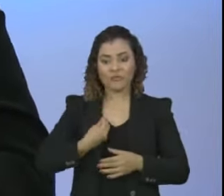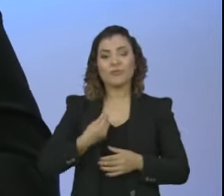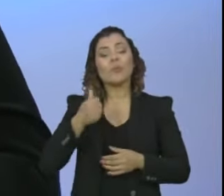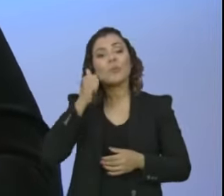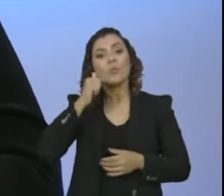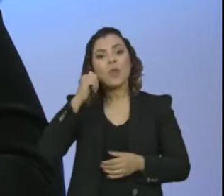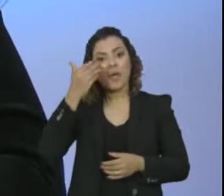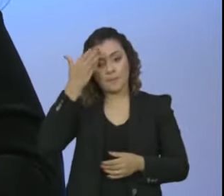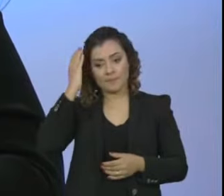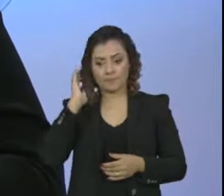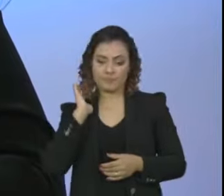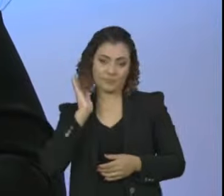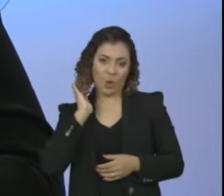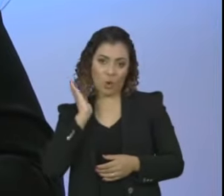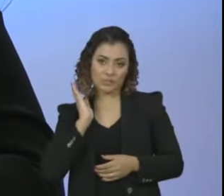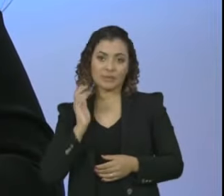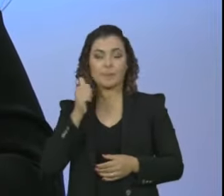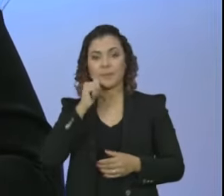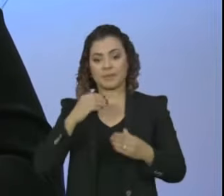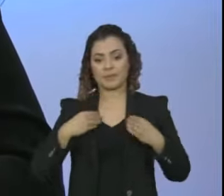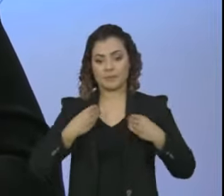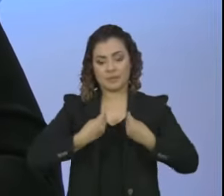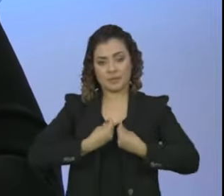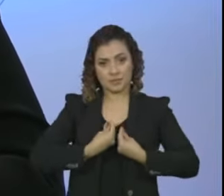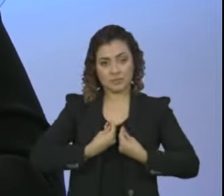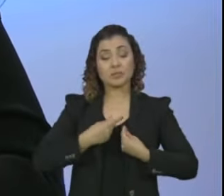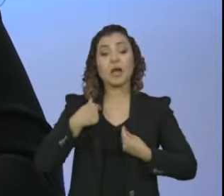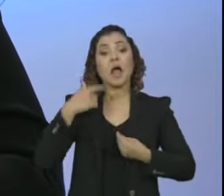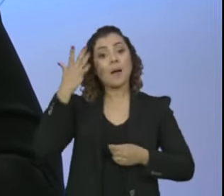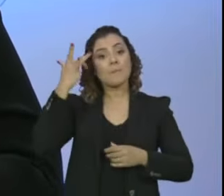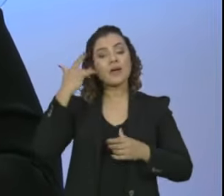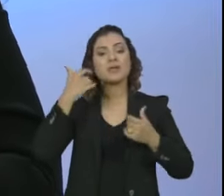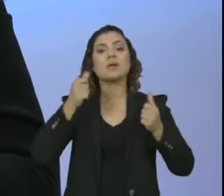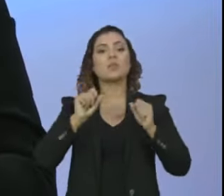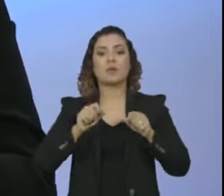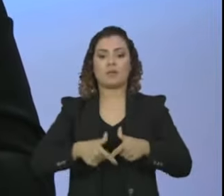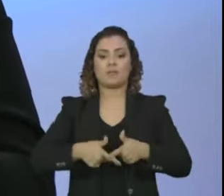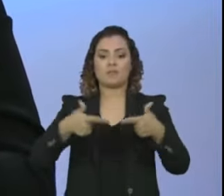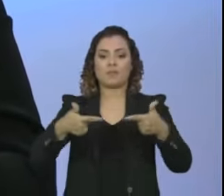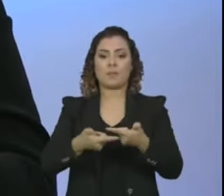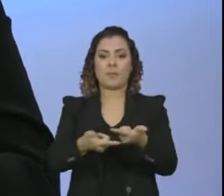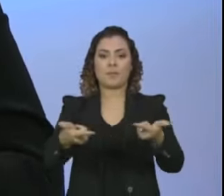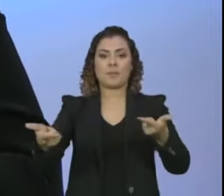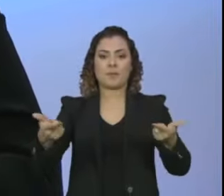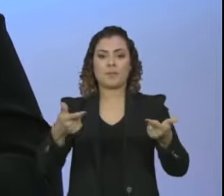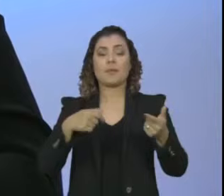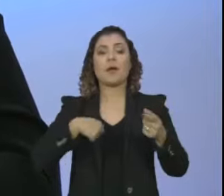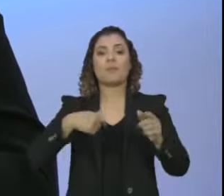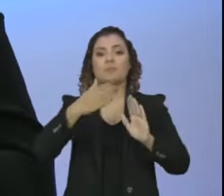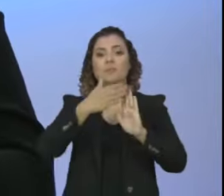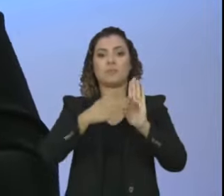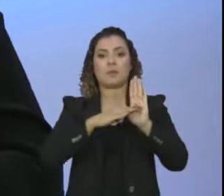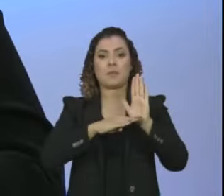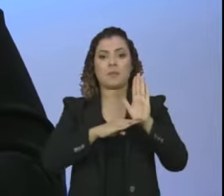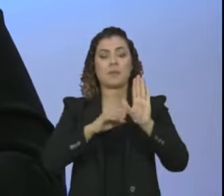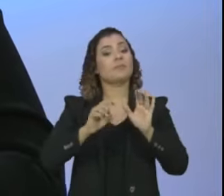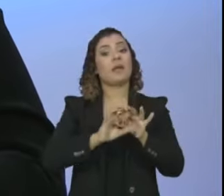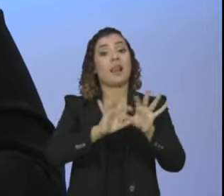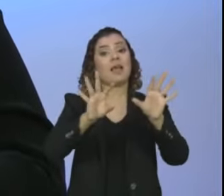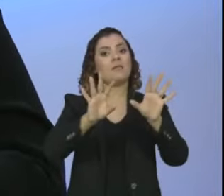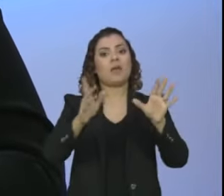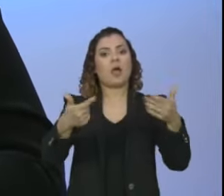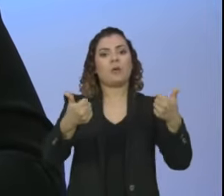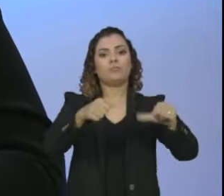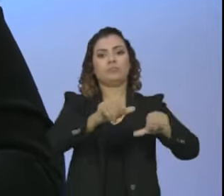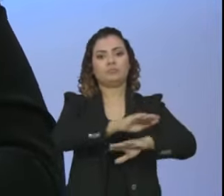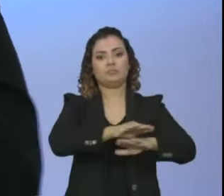Rosa Weber suspender I do Decreto de armas que entra amanhã em vigor no país como é que o senhor vê essa Tentativa do governo de ampliar o